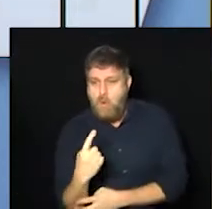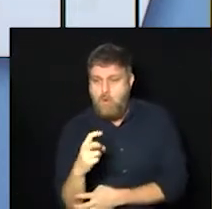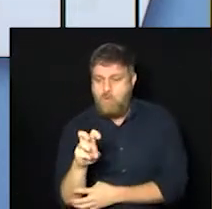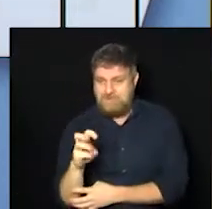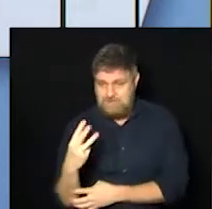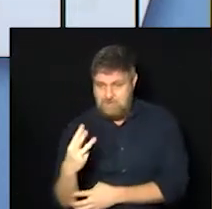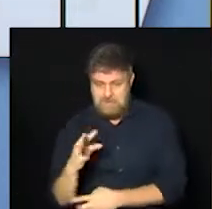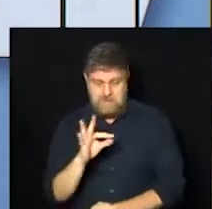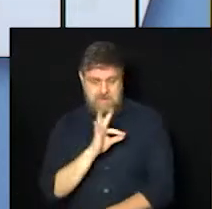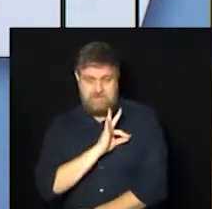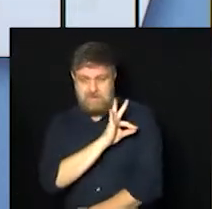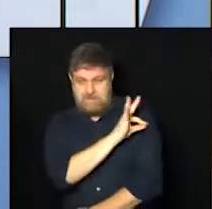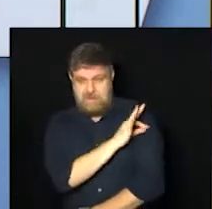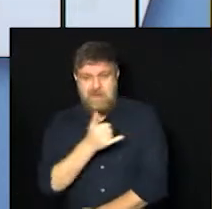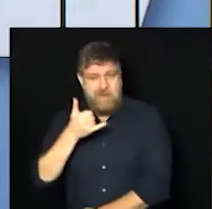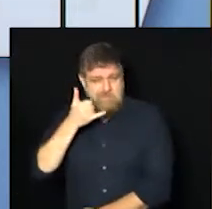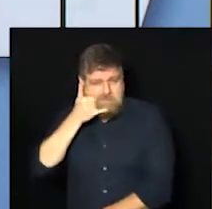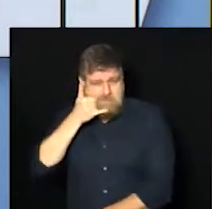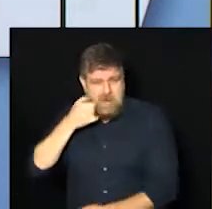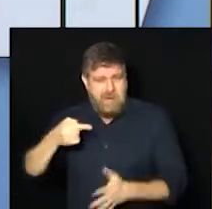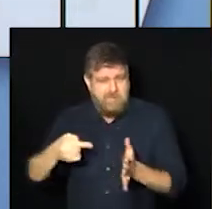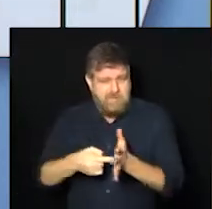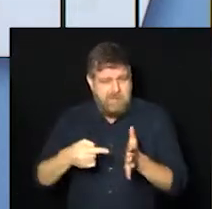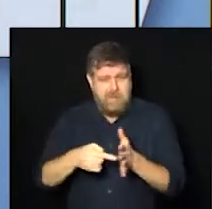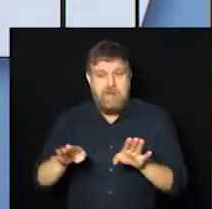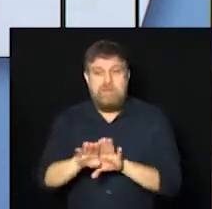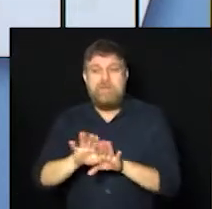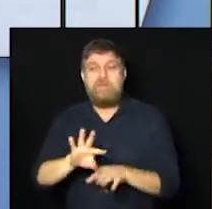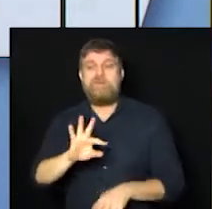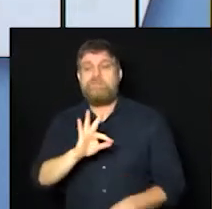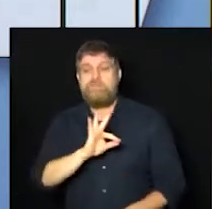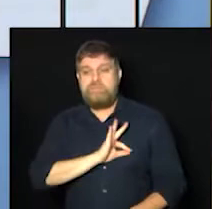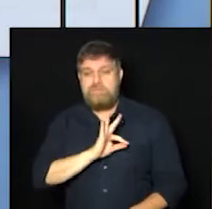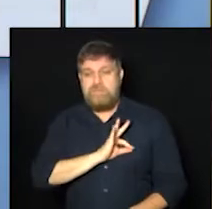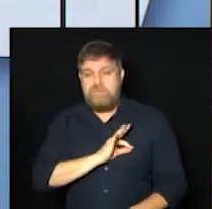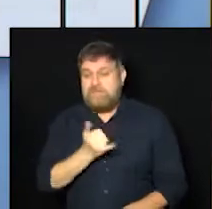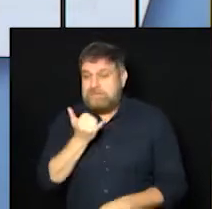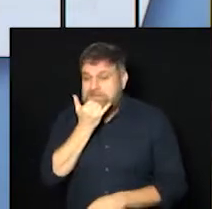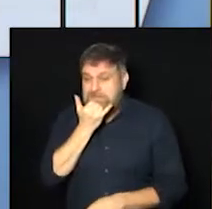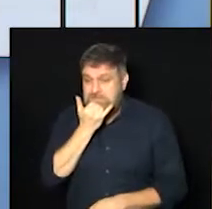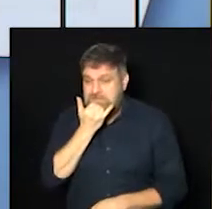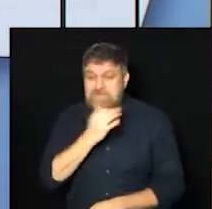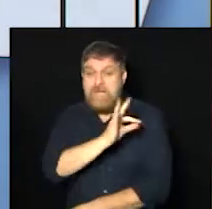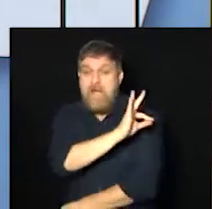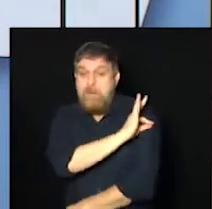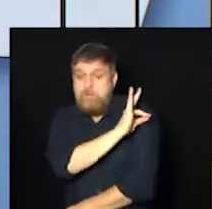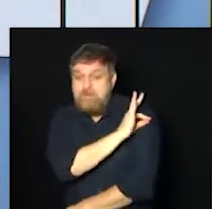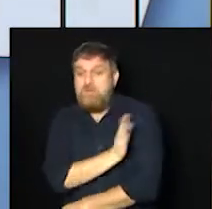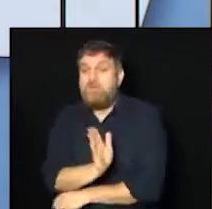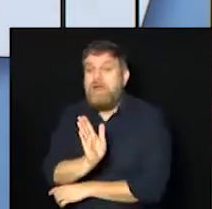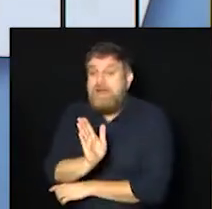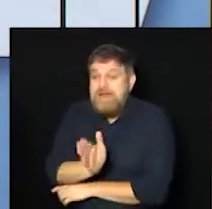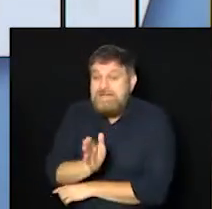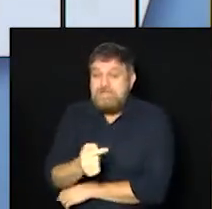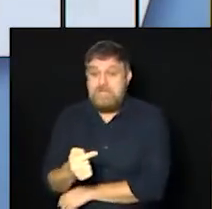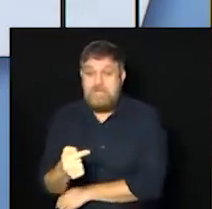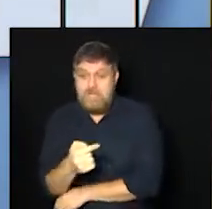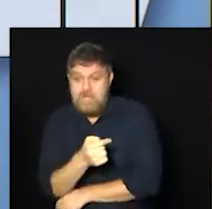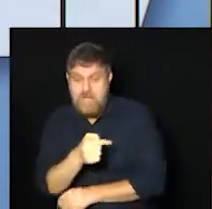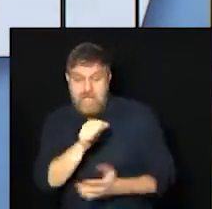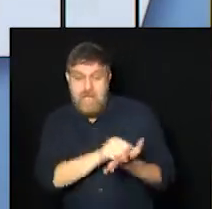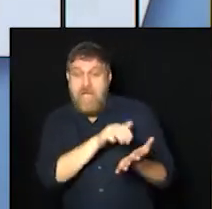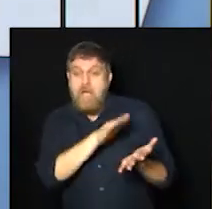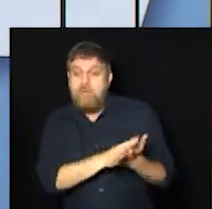Guarda Municipal, além do telefone também da Polícia... da Prefeitura, já que essa multa